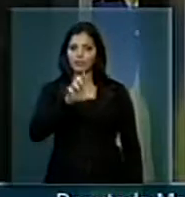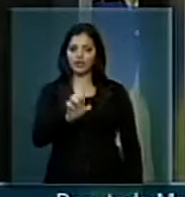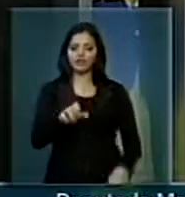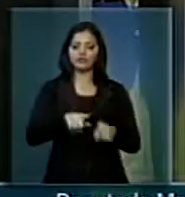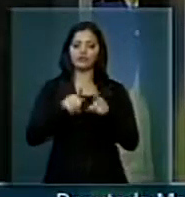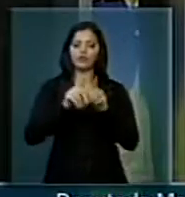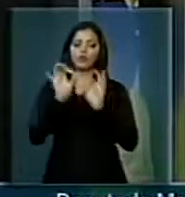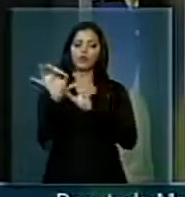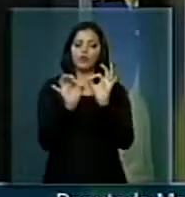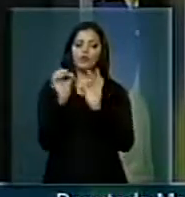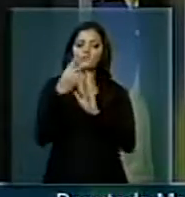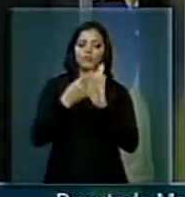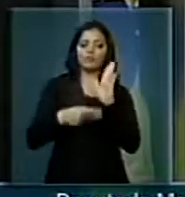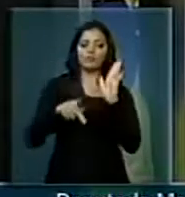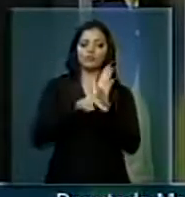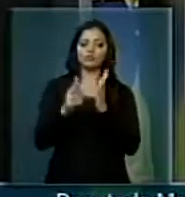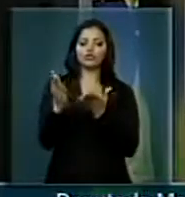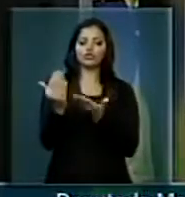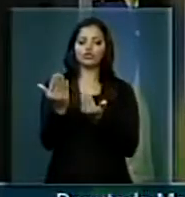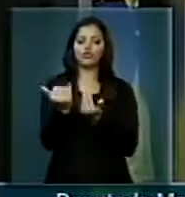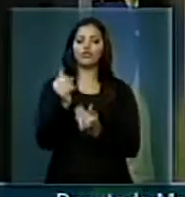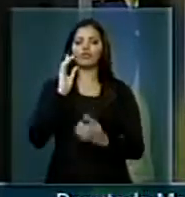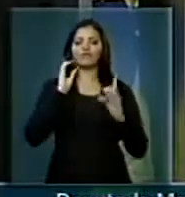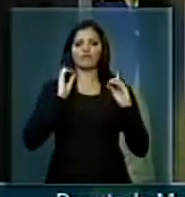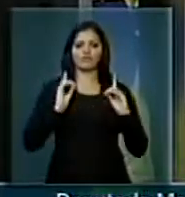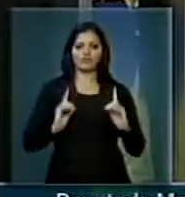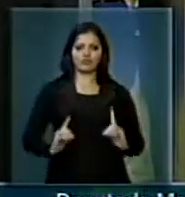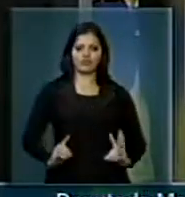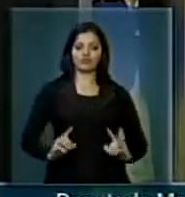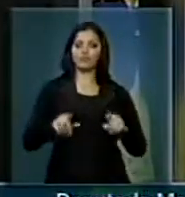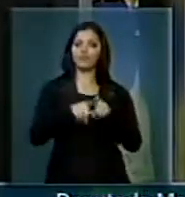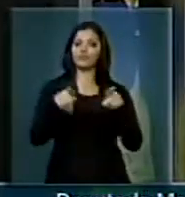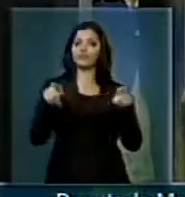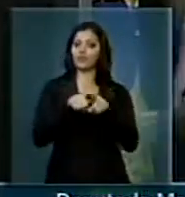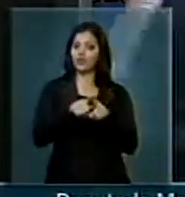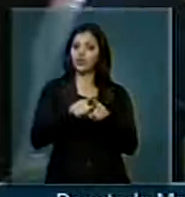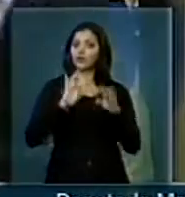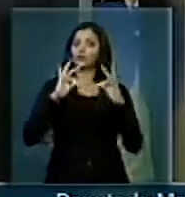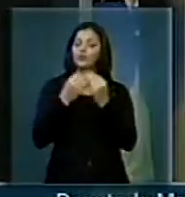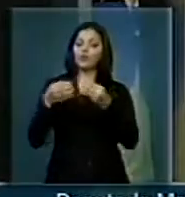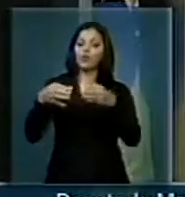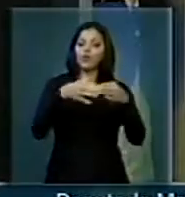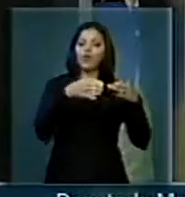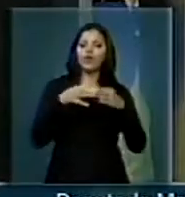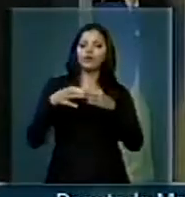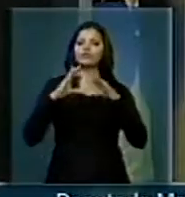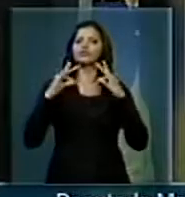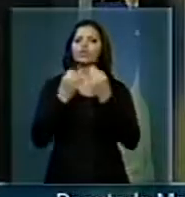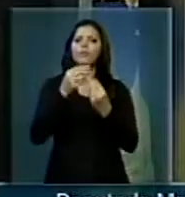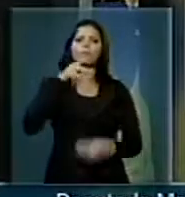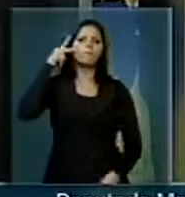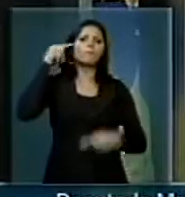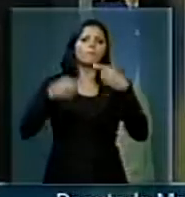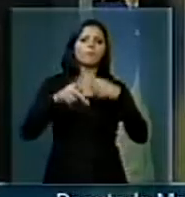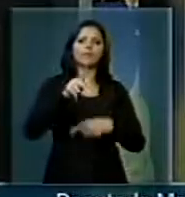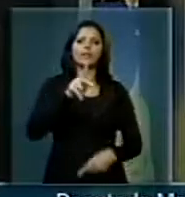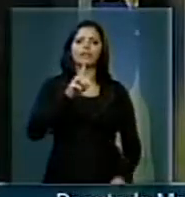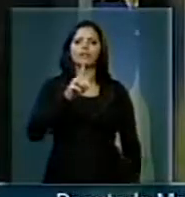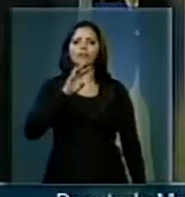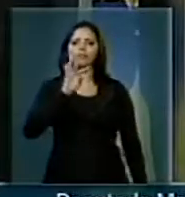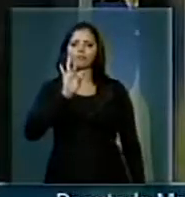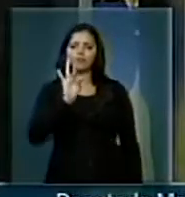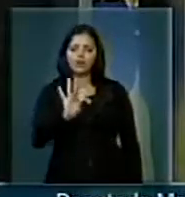formulação das políticas para os jovens com deficiência, e também do coletivo da Casa, das bancadas do PTB,